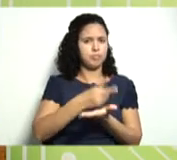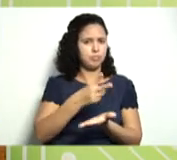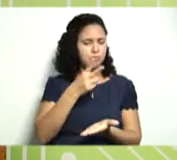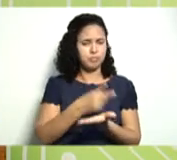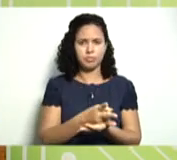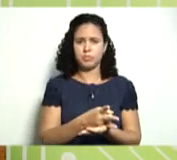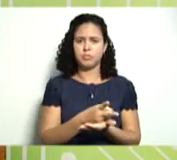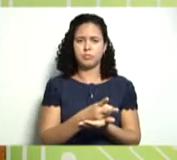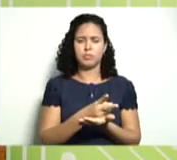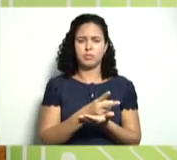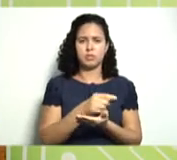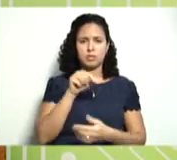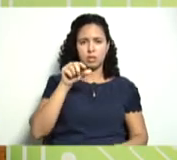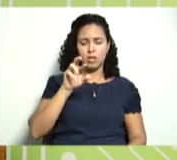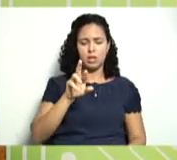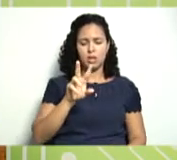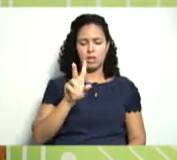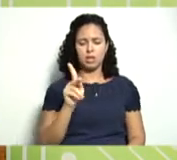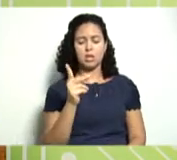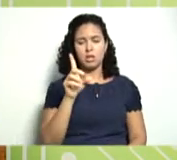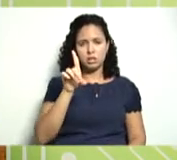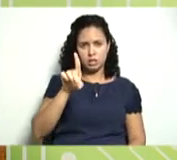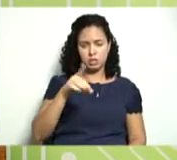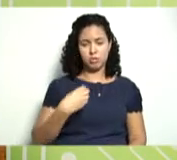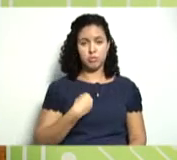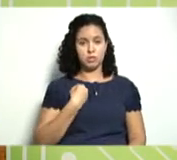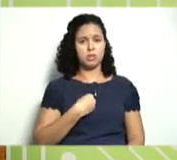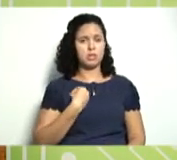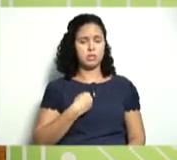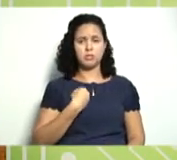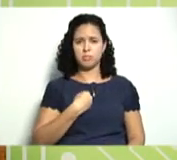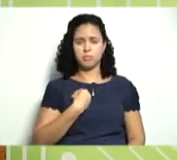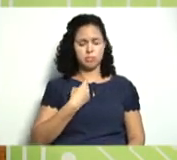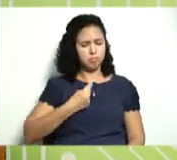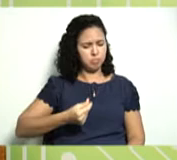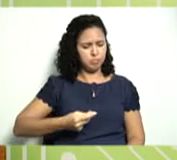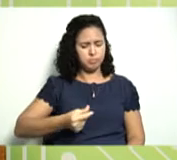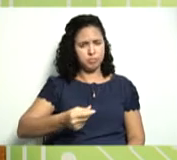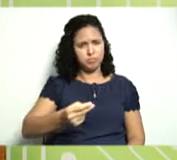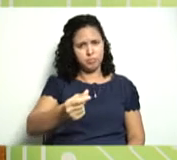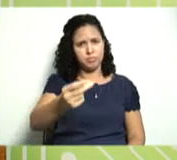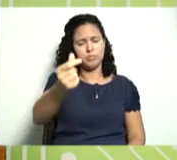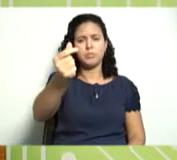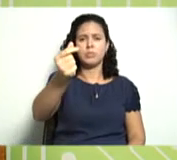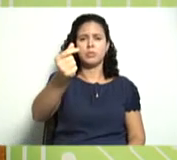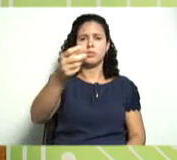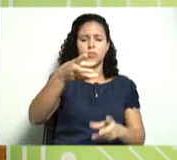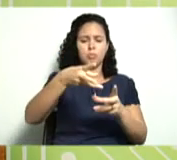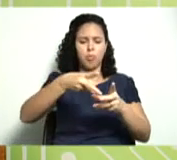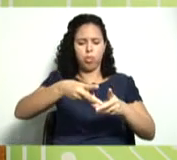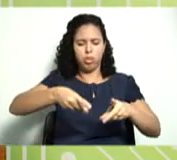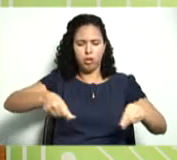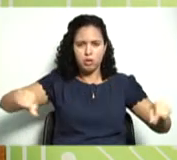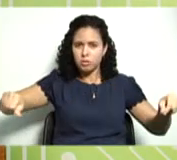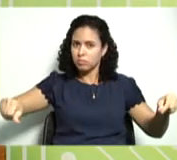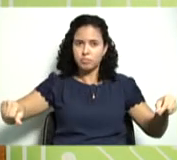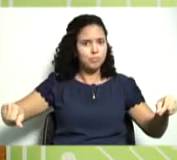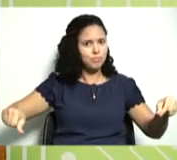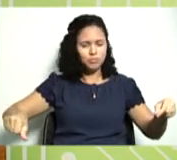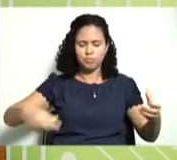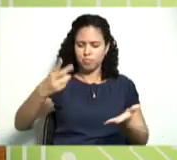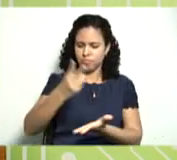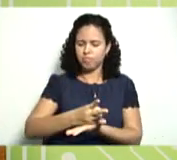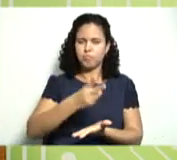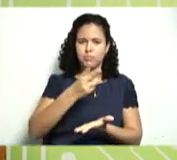ele vai servir ele vai ter uma vida útil propor às empresas a exemplo nunca ele vai ser danificado